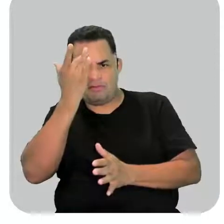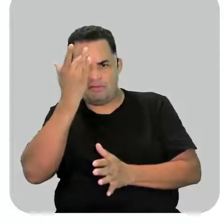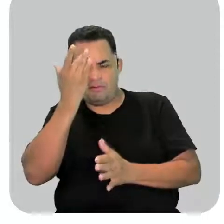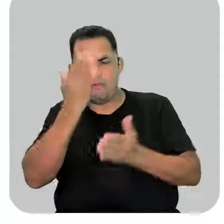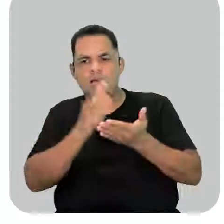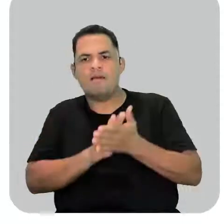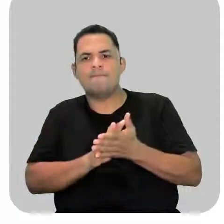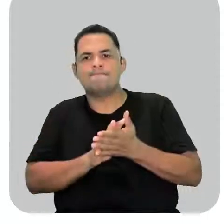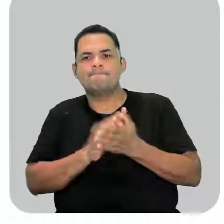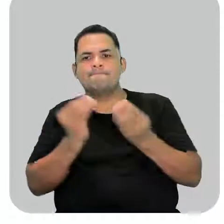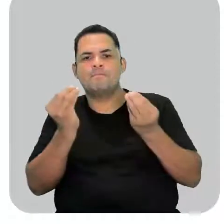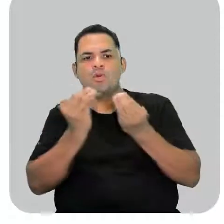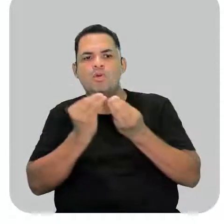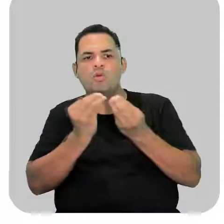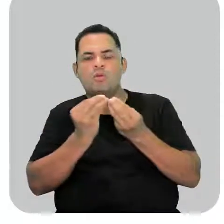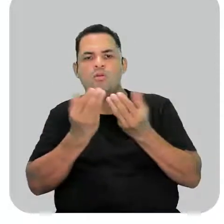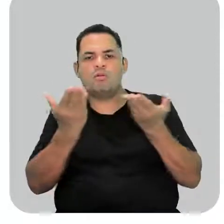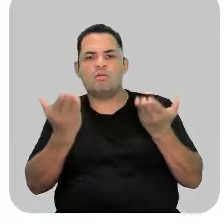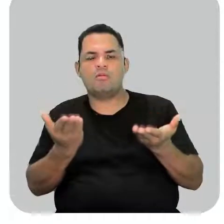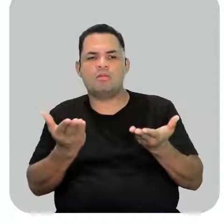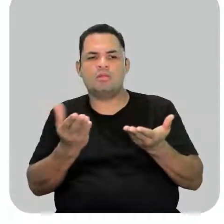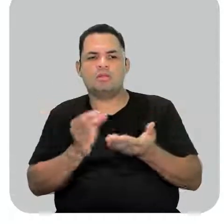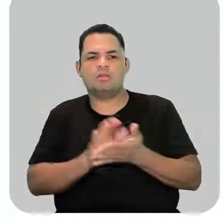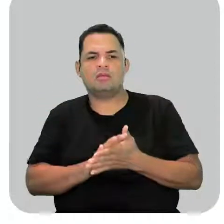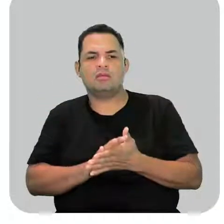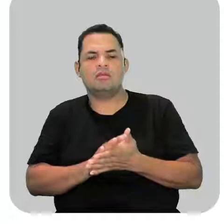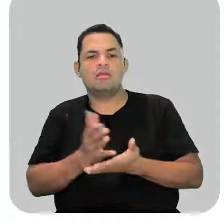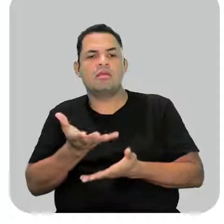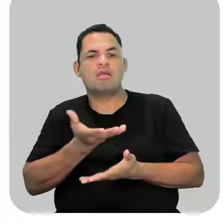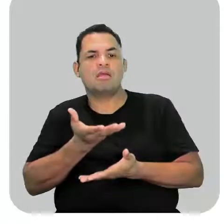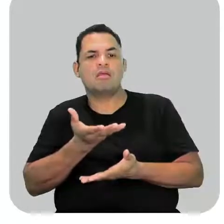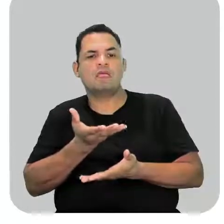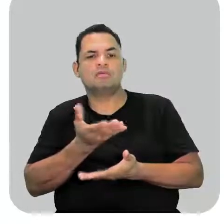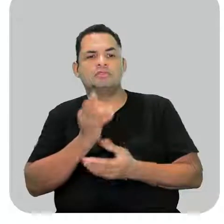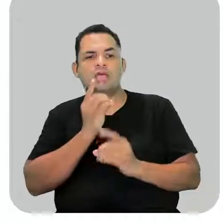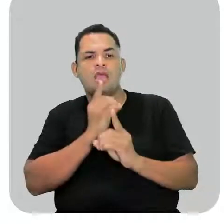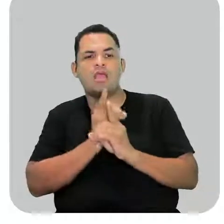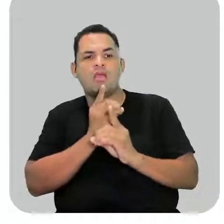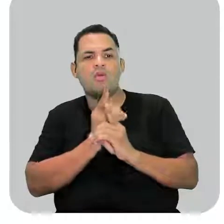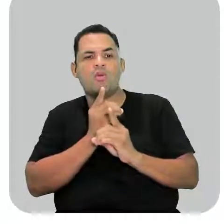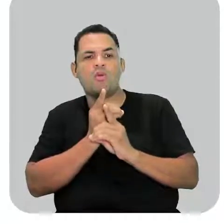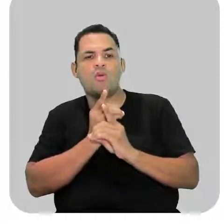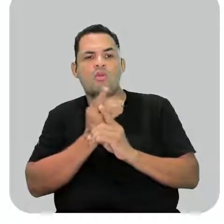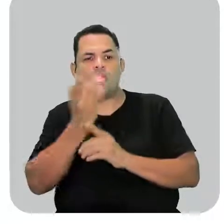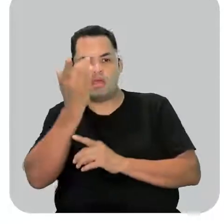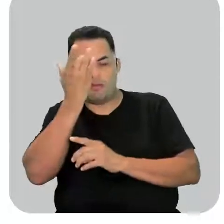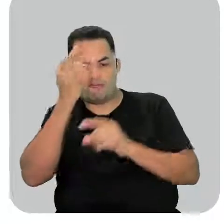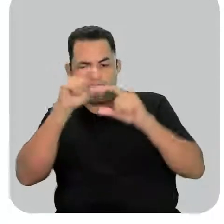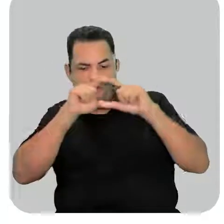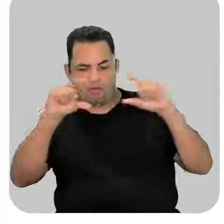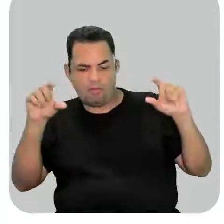molecular 2 pontos. Ele quer que você determine a fórmula molecular do